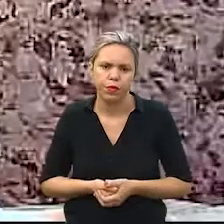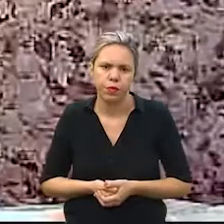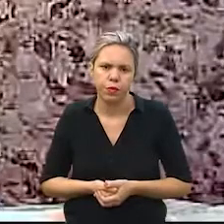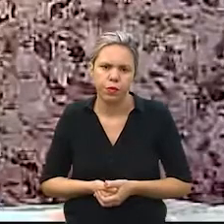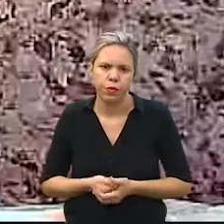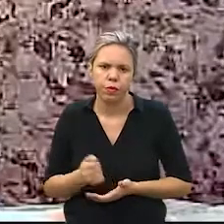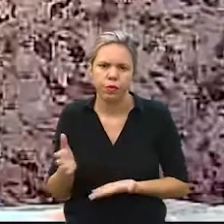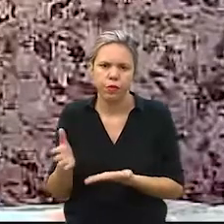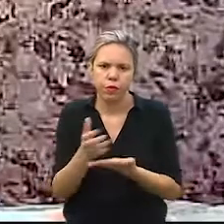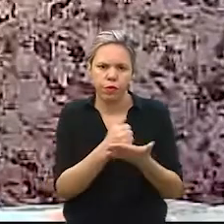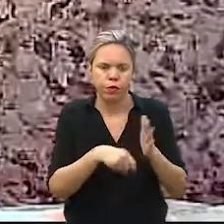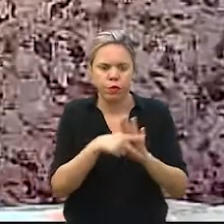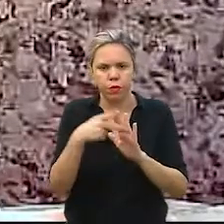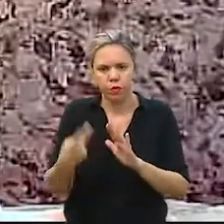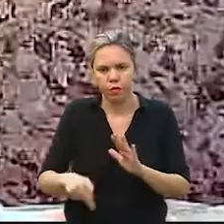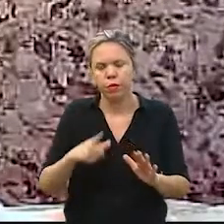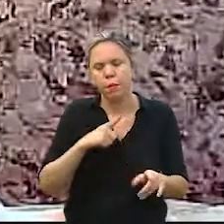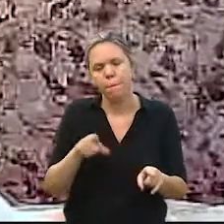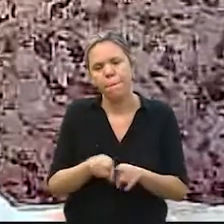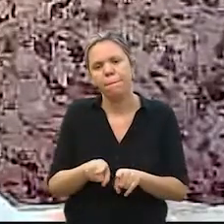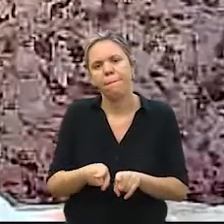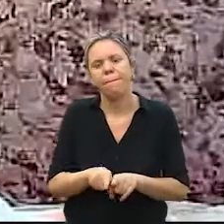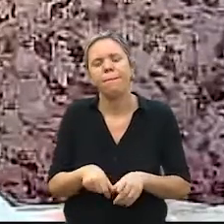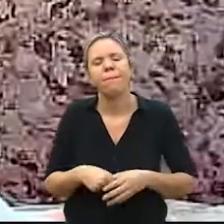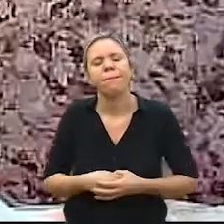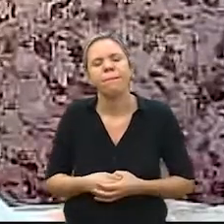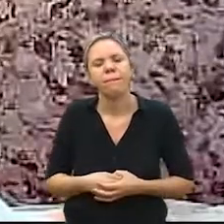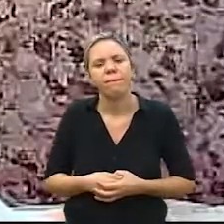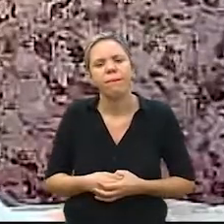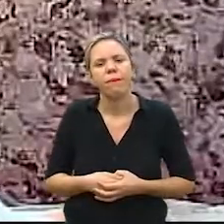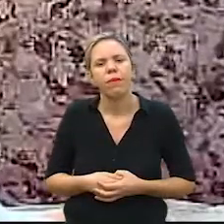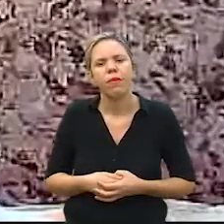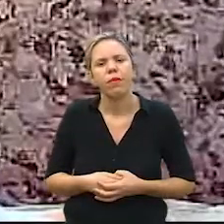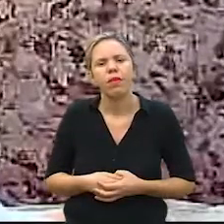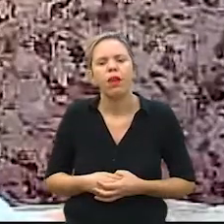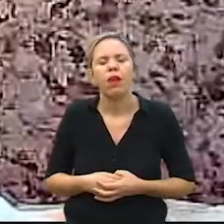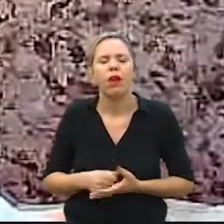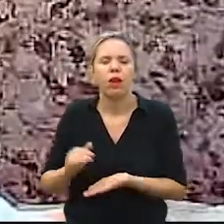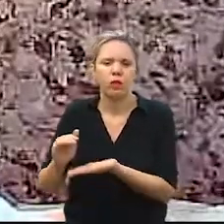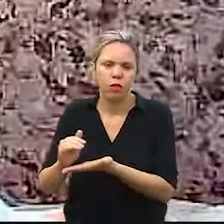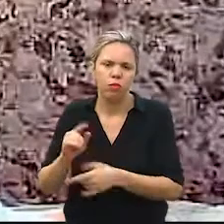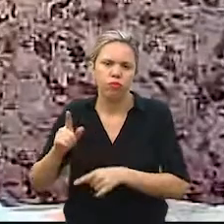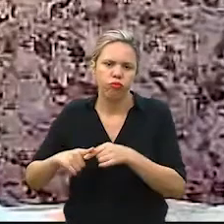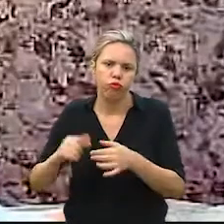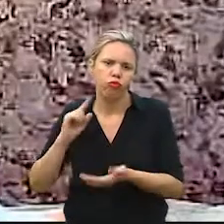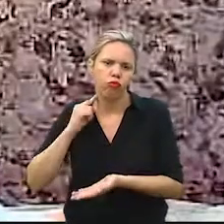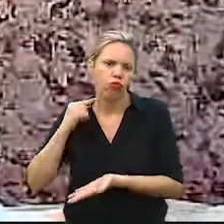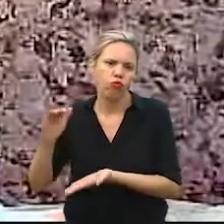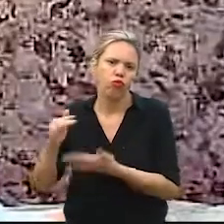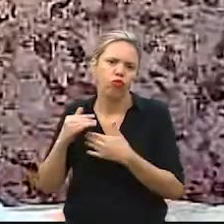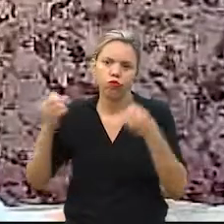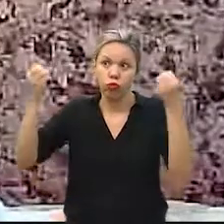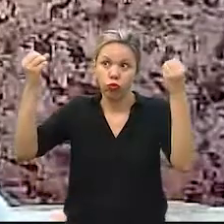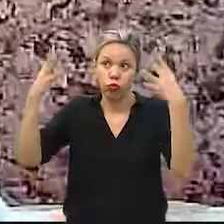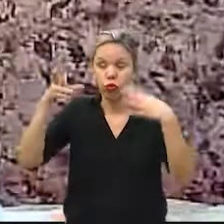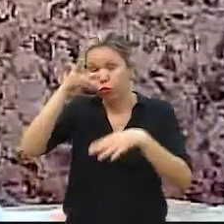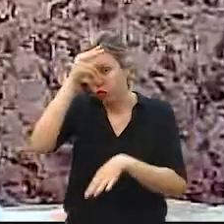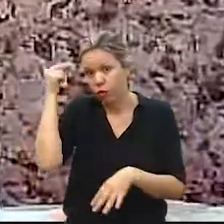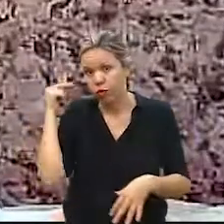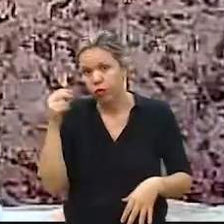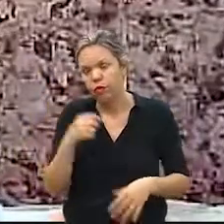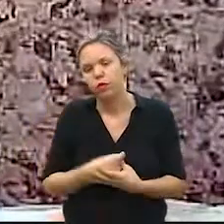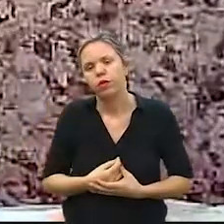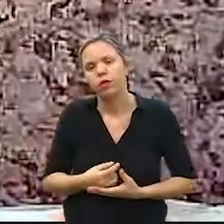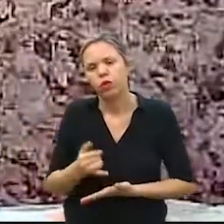da arrecadação própria, aí tem também a taxa de lixo, a contribuição de iluminação pública,